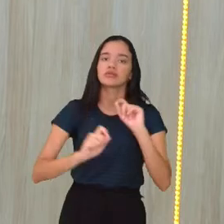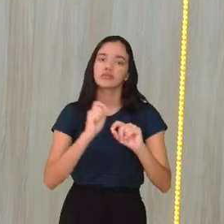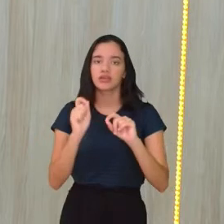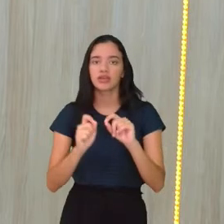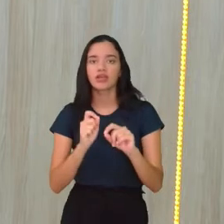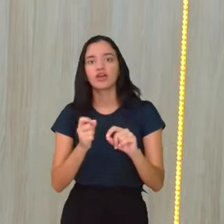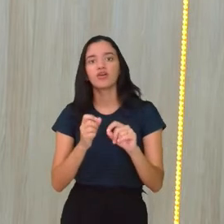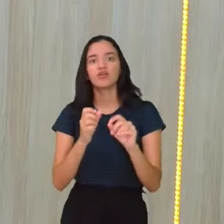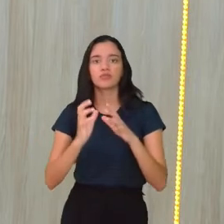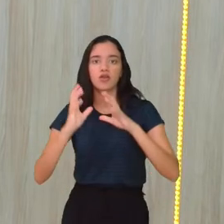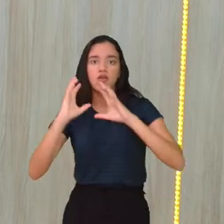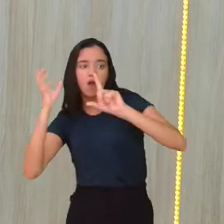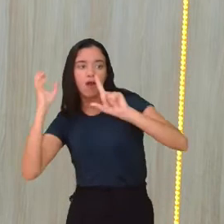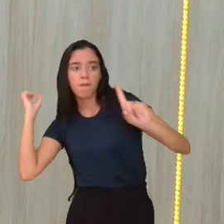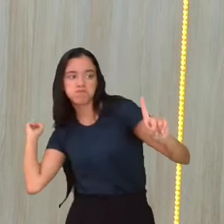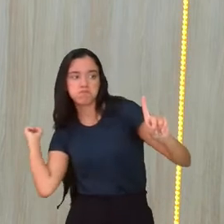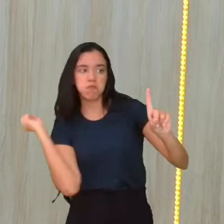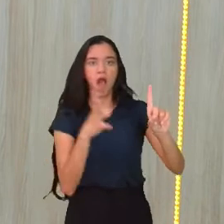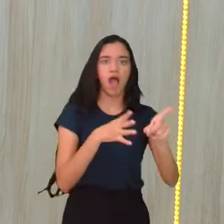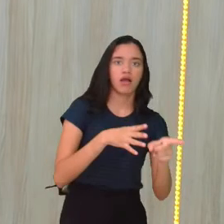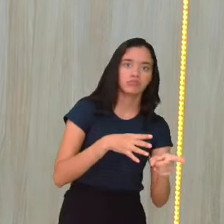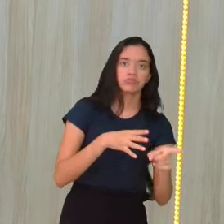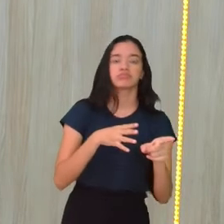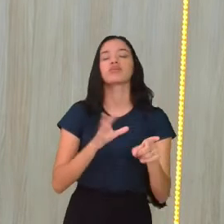queimado, né, que é considerado aí um jogo